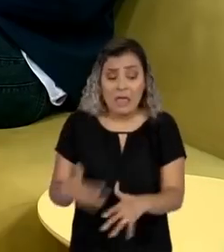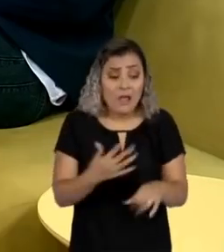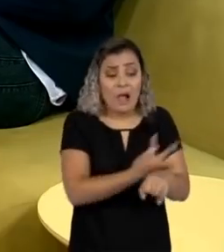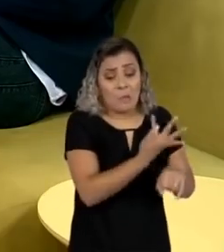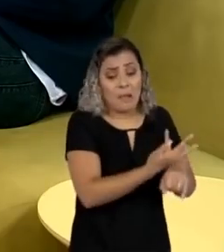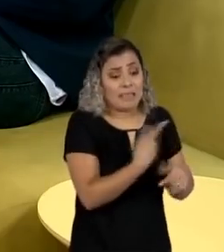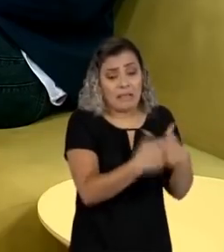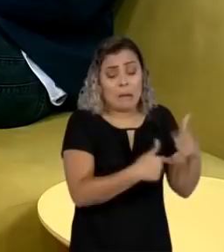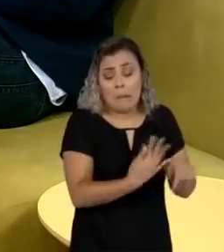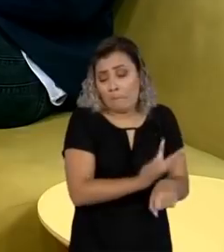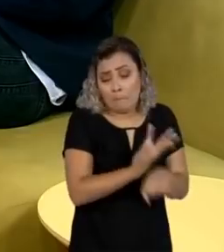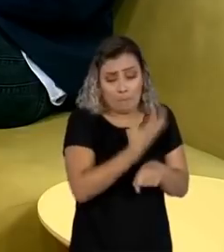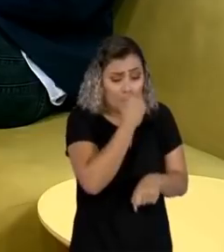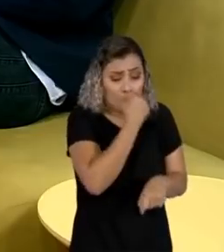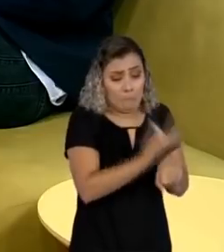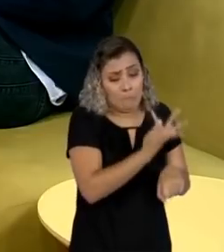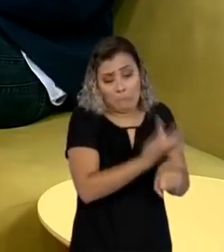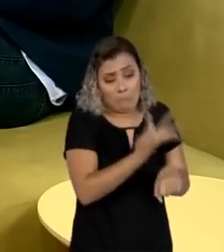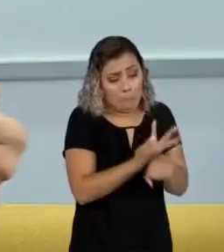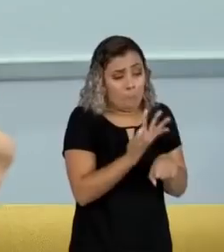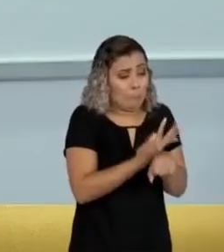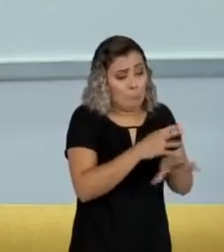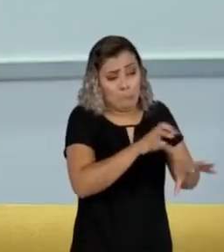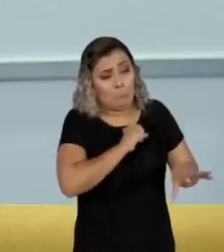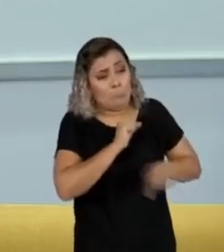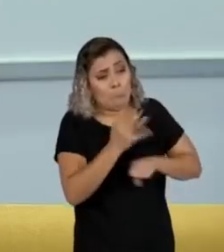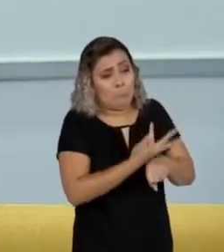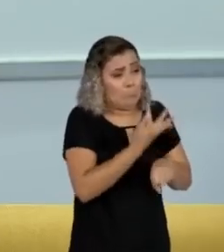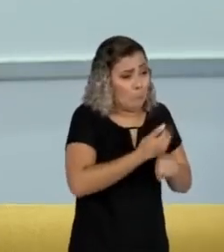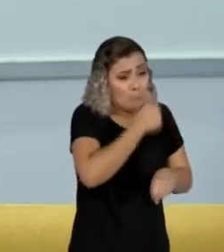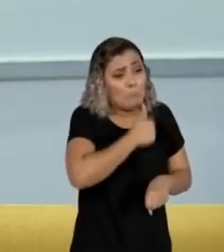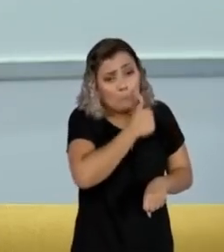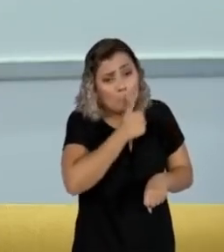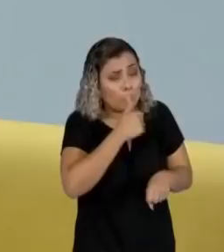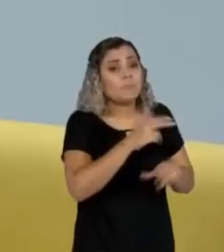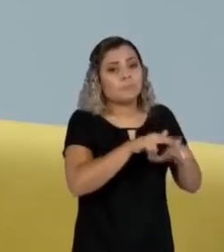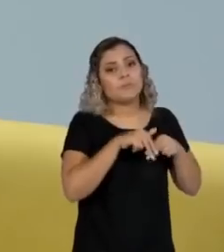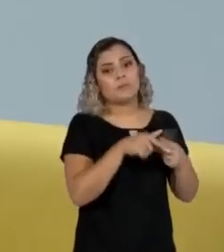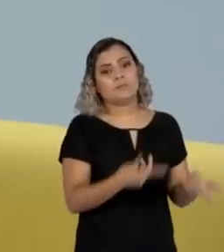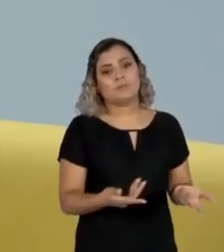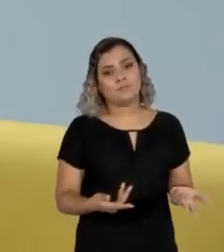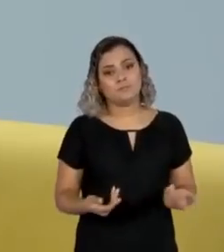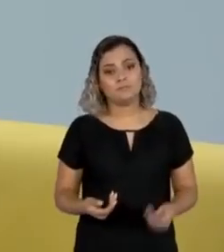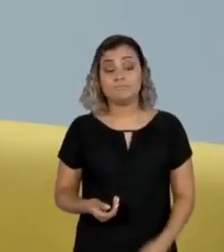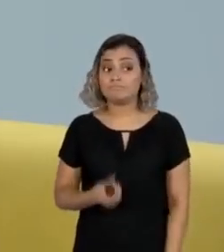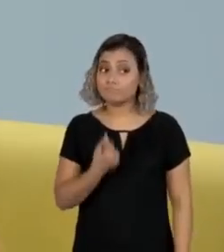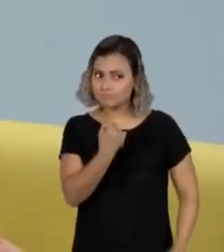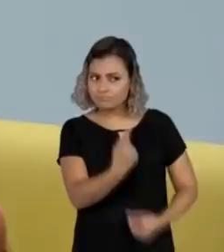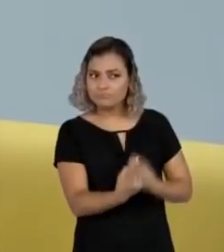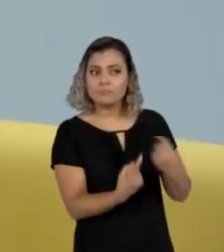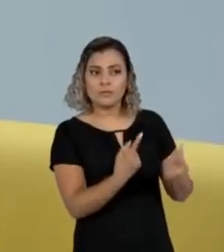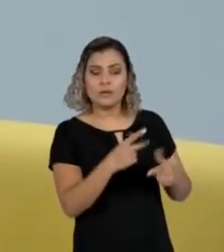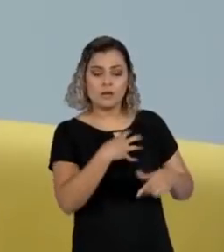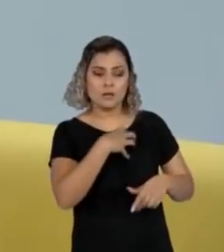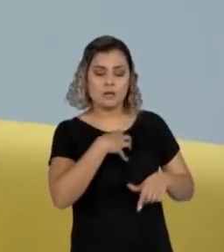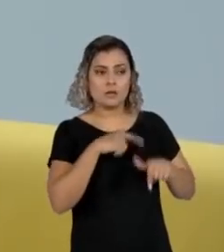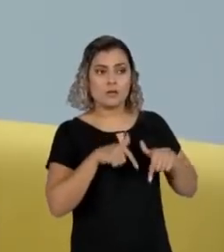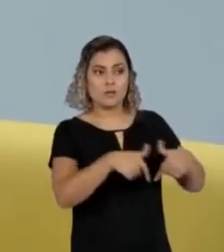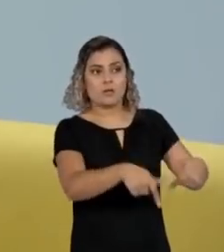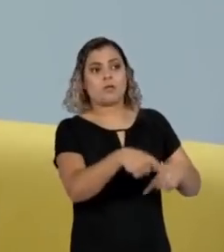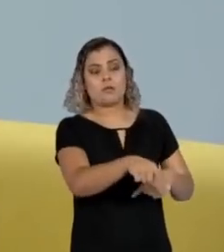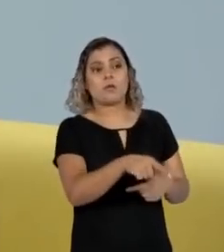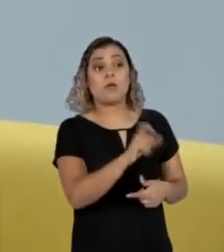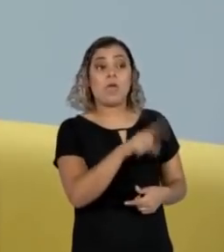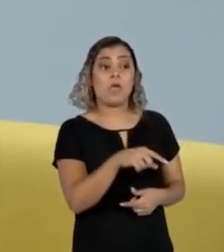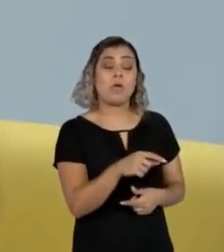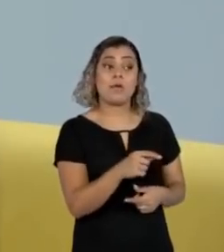E, obviamente, que isso acaba, como eu brinco, esgarçando o elástico. Alguns comportamentos são claramente os